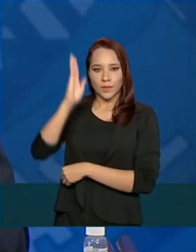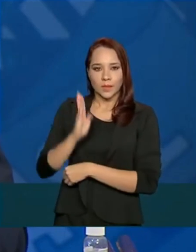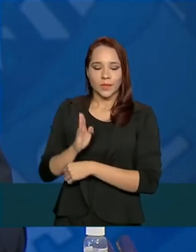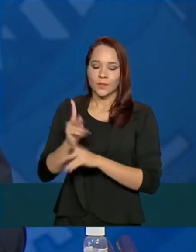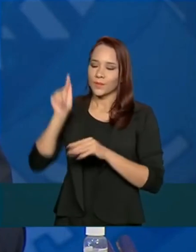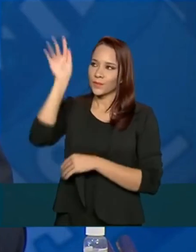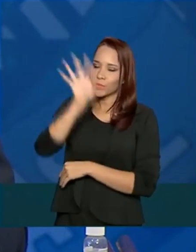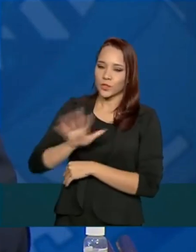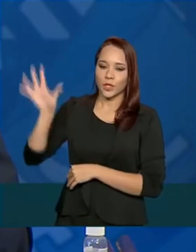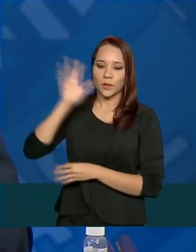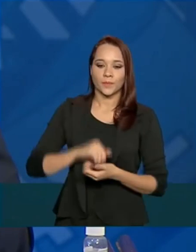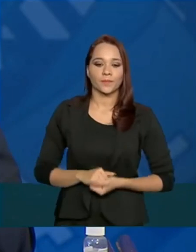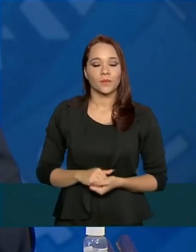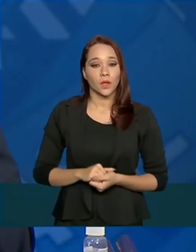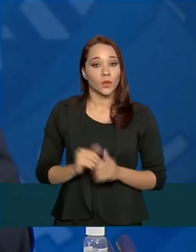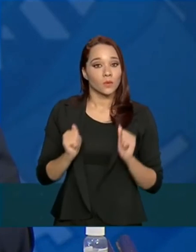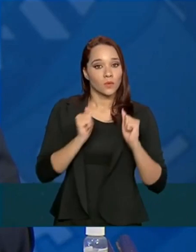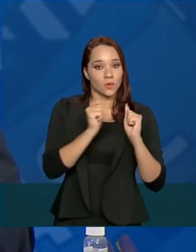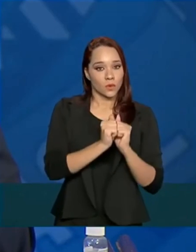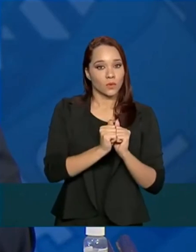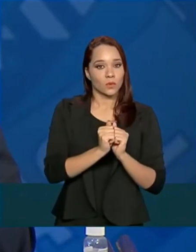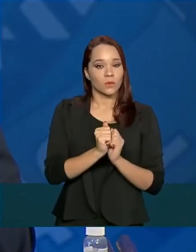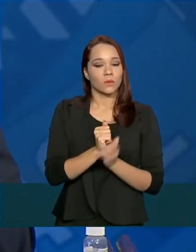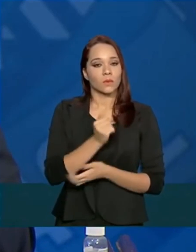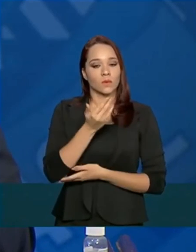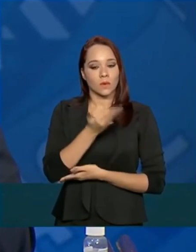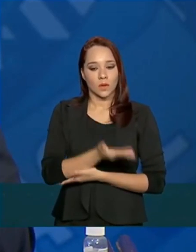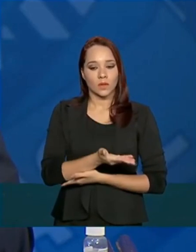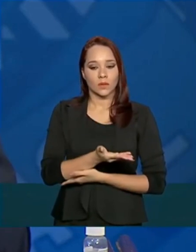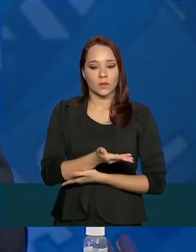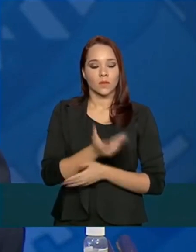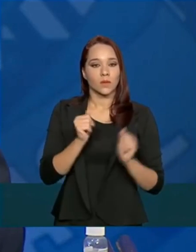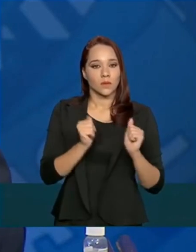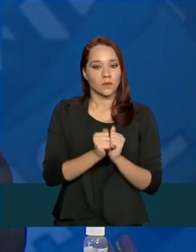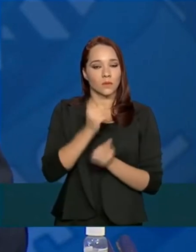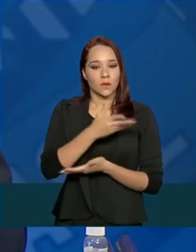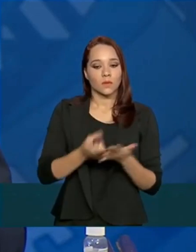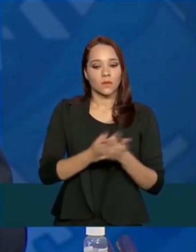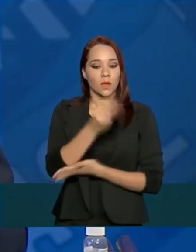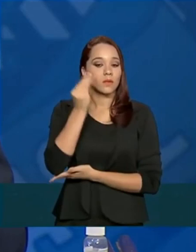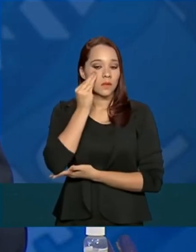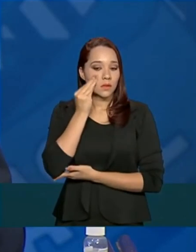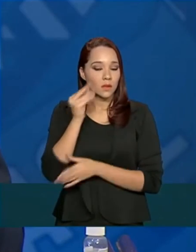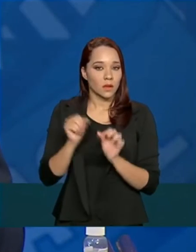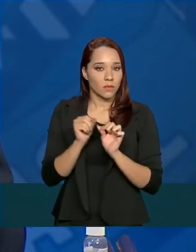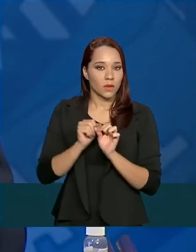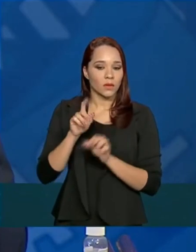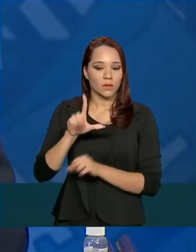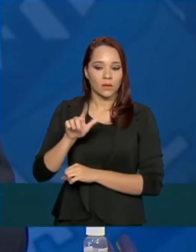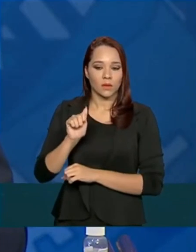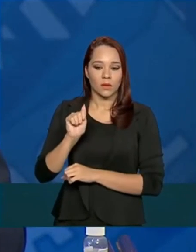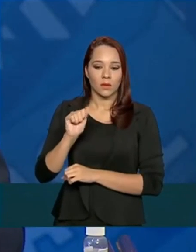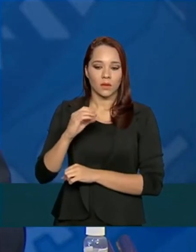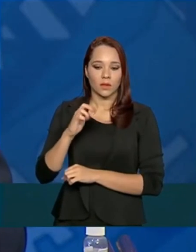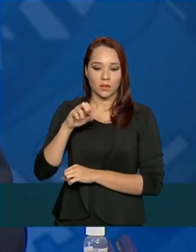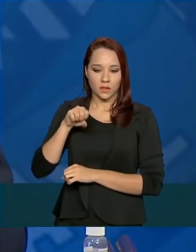como um todo. Associado junto com essa testagem que é feita nos LACENs,